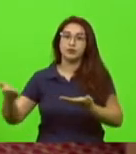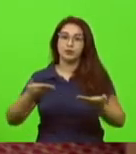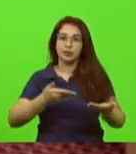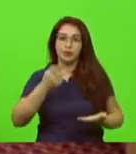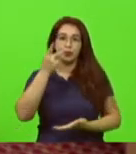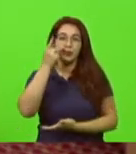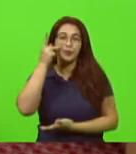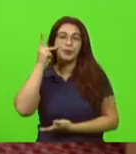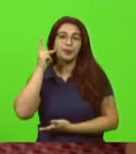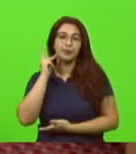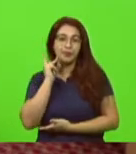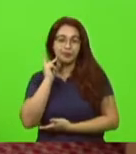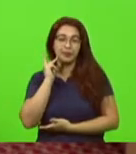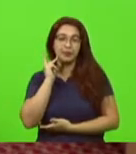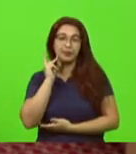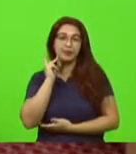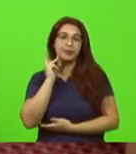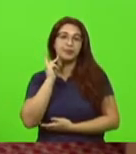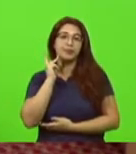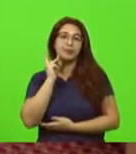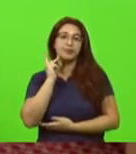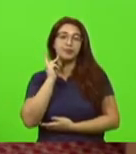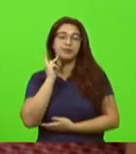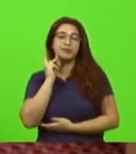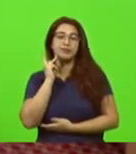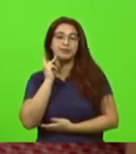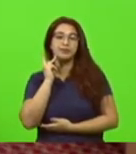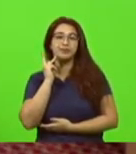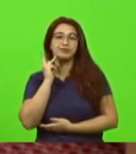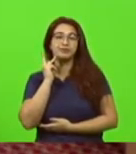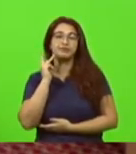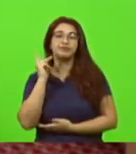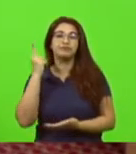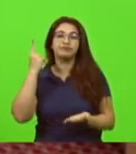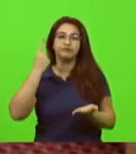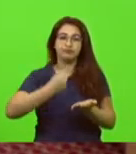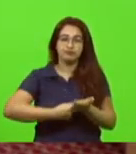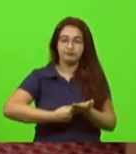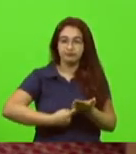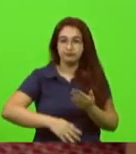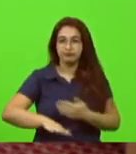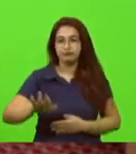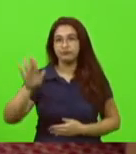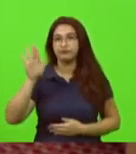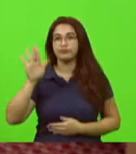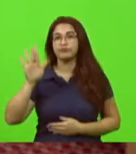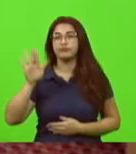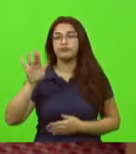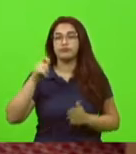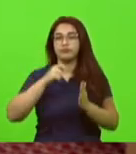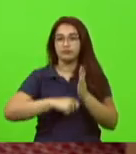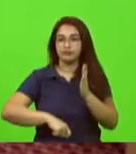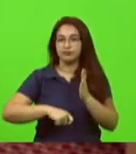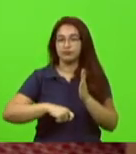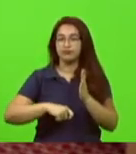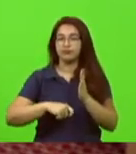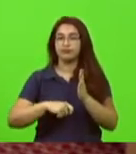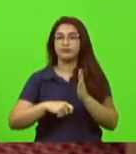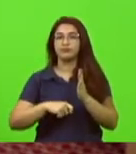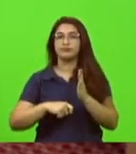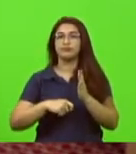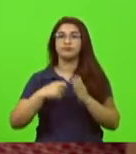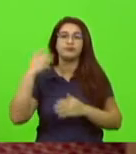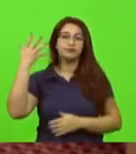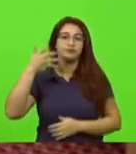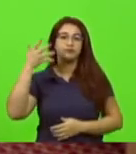Pedro Celso Zucchi para proceder ao juramento com posterior assinatura do termo de posse e concedeu a palavra ao